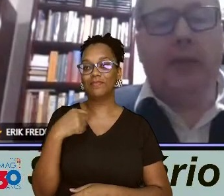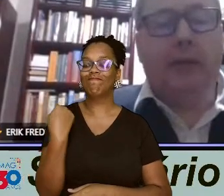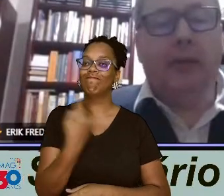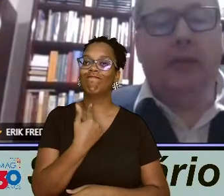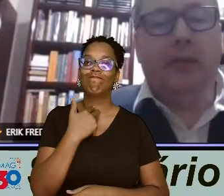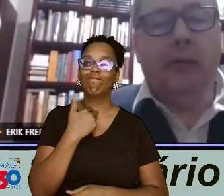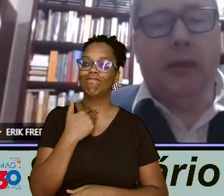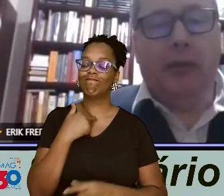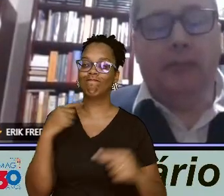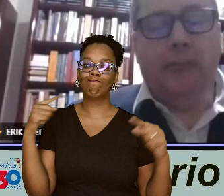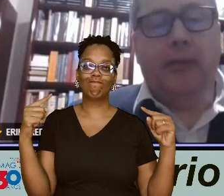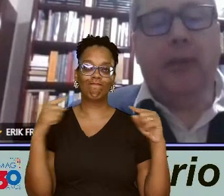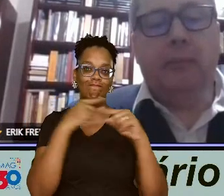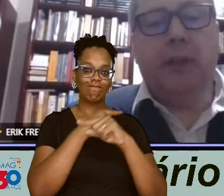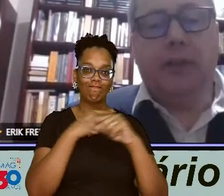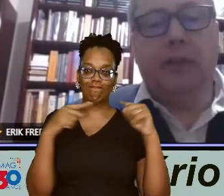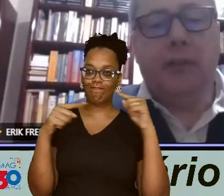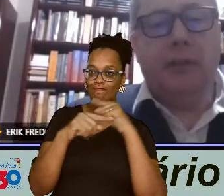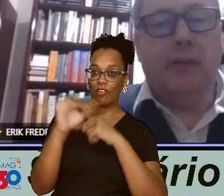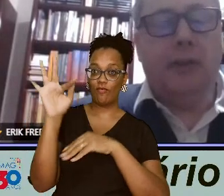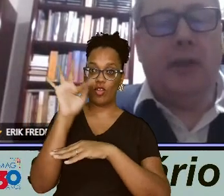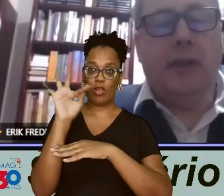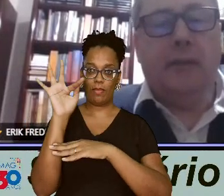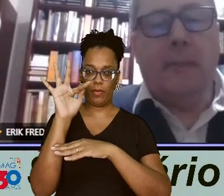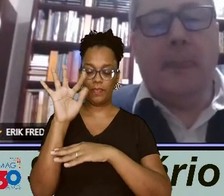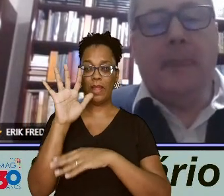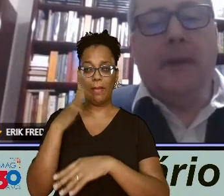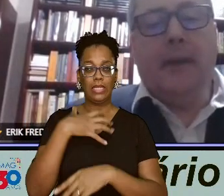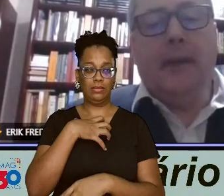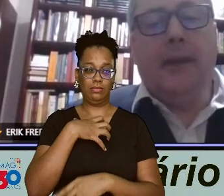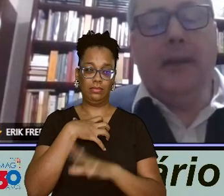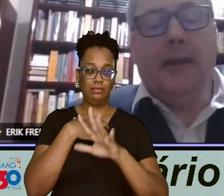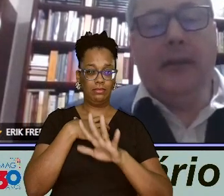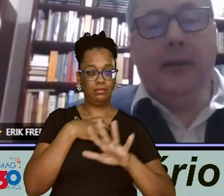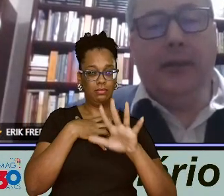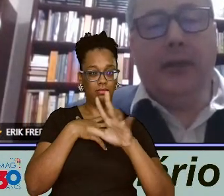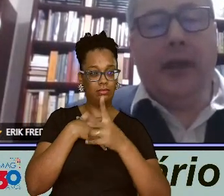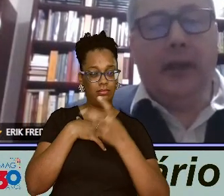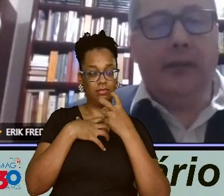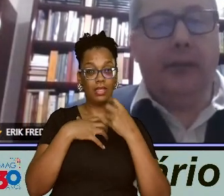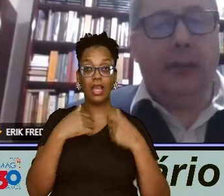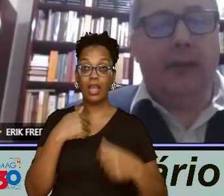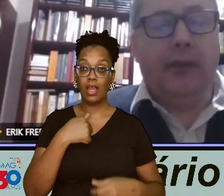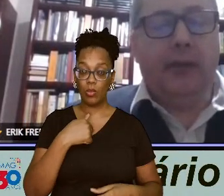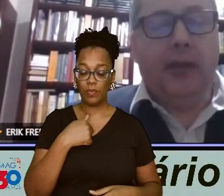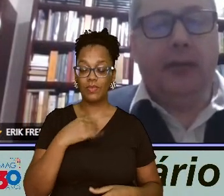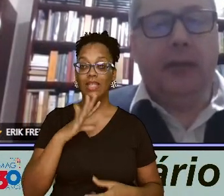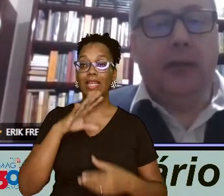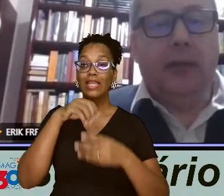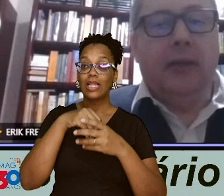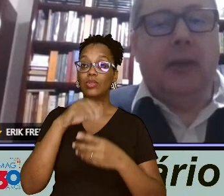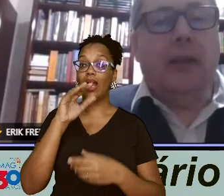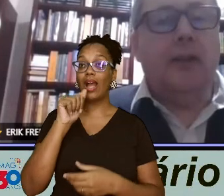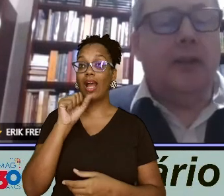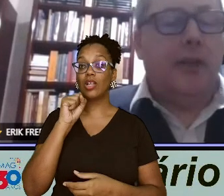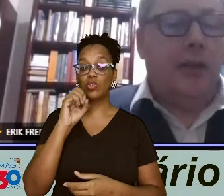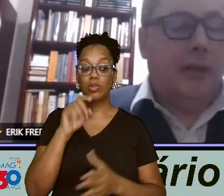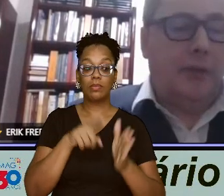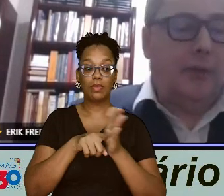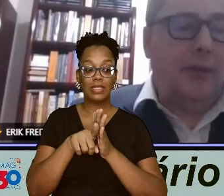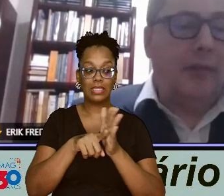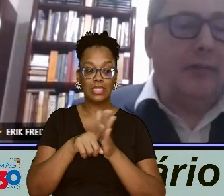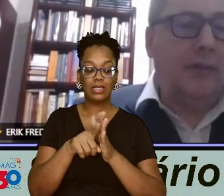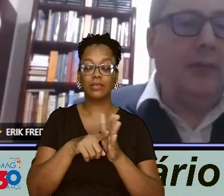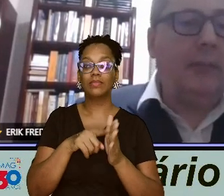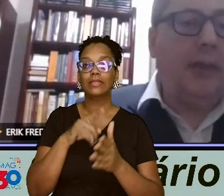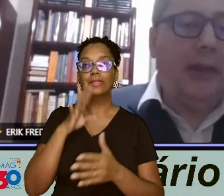esse cruzamento formal, mas a impressão que eu fiquei é que, nos casos pesquisados, a resistência